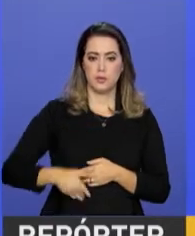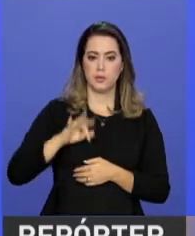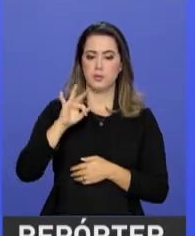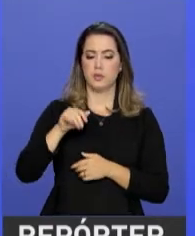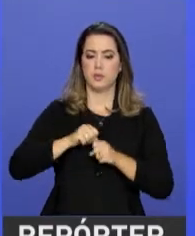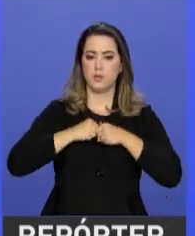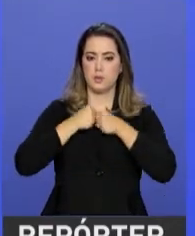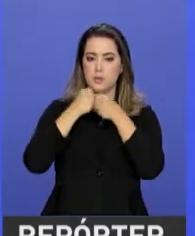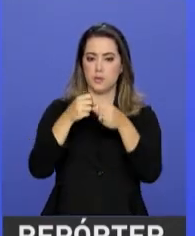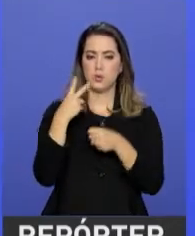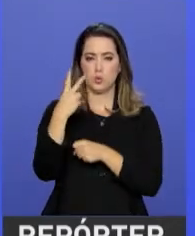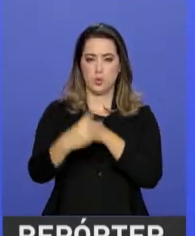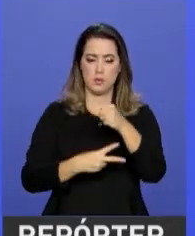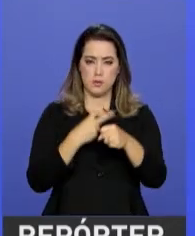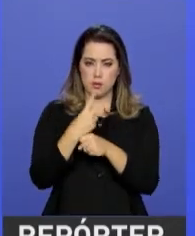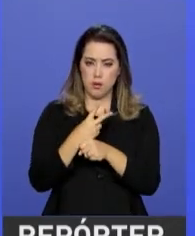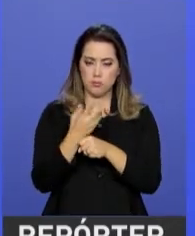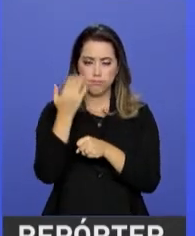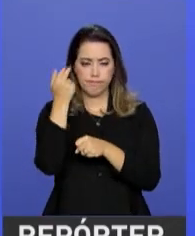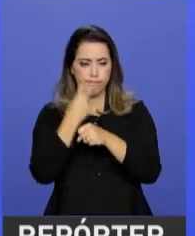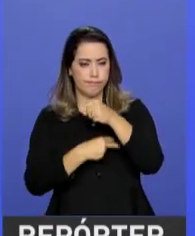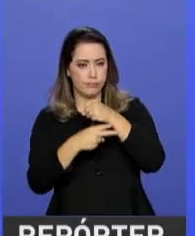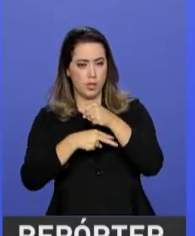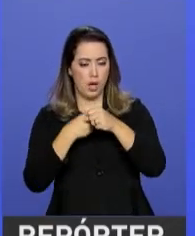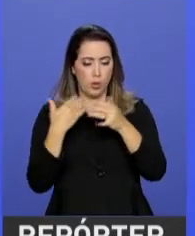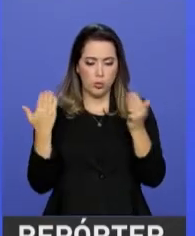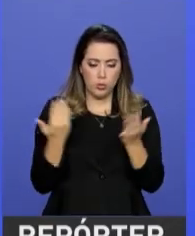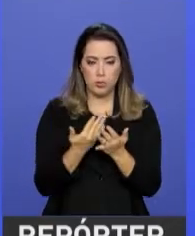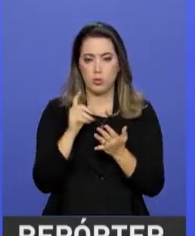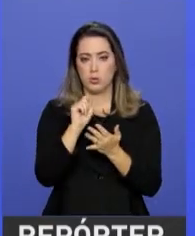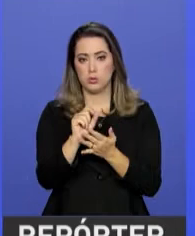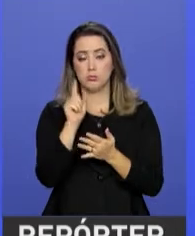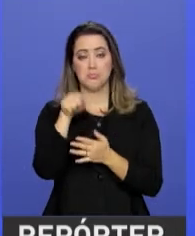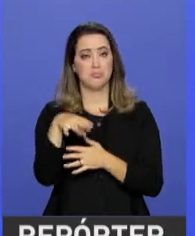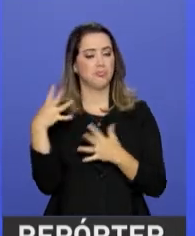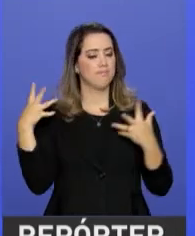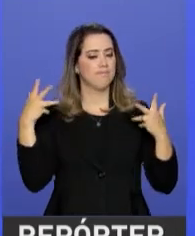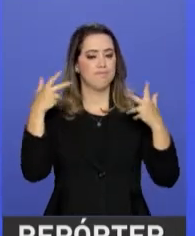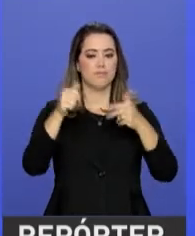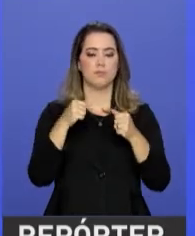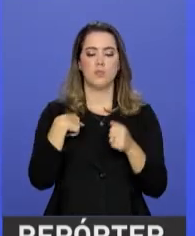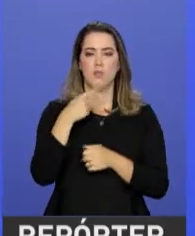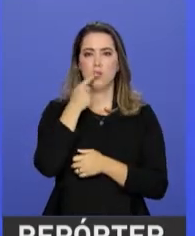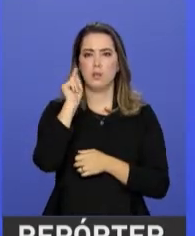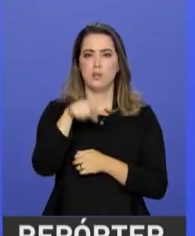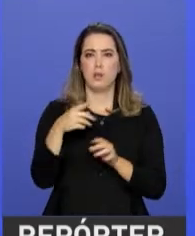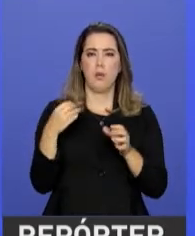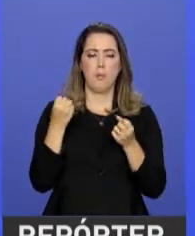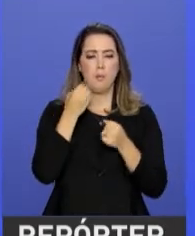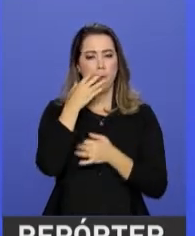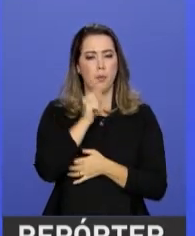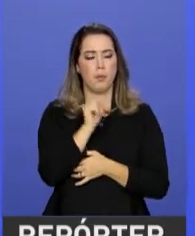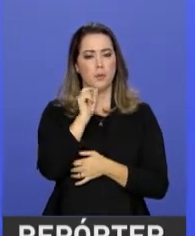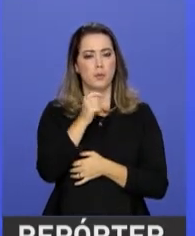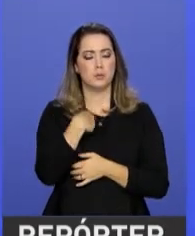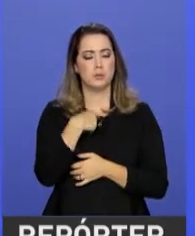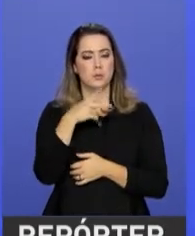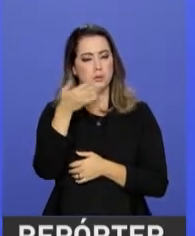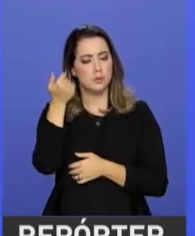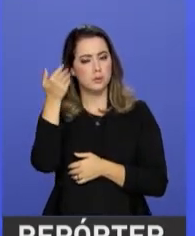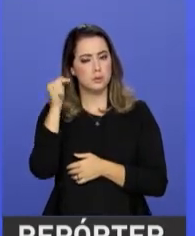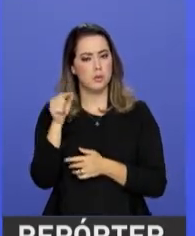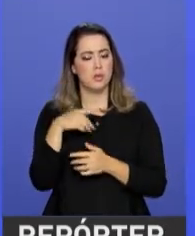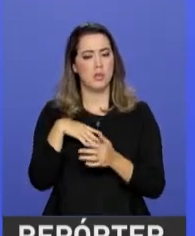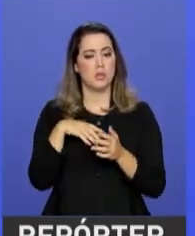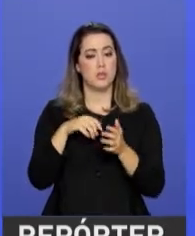dois anos é algo absolutamente extraordinário posso dizer a gente tinha é no censo